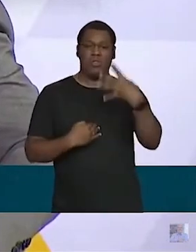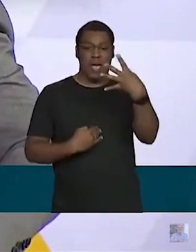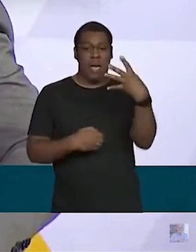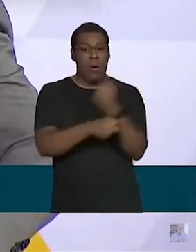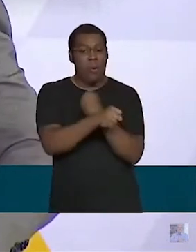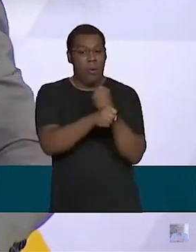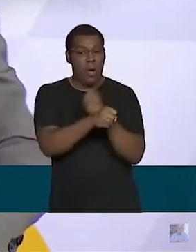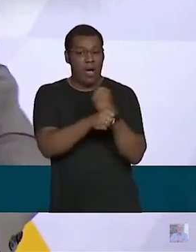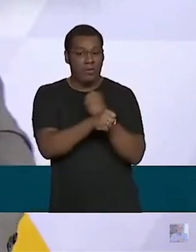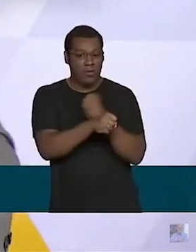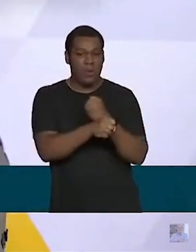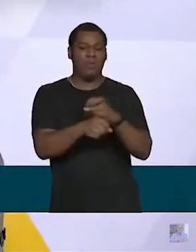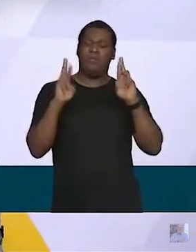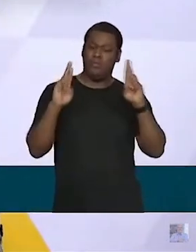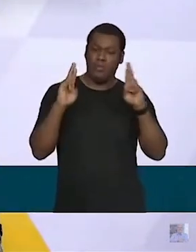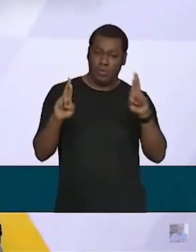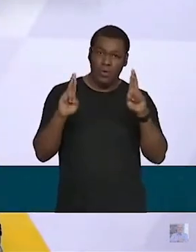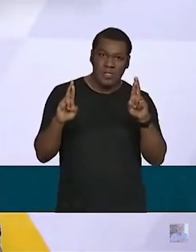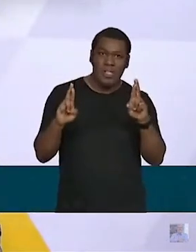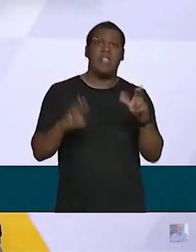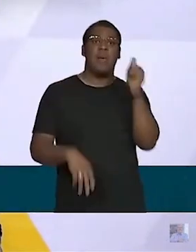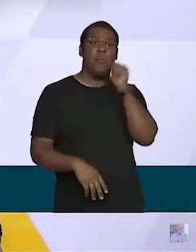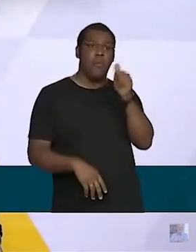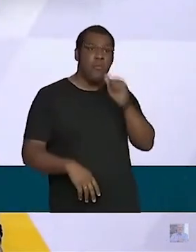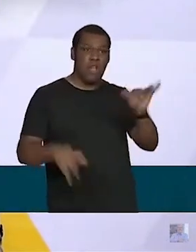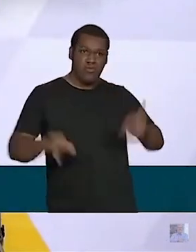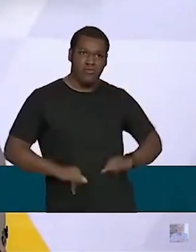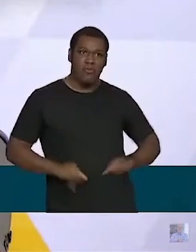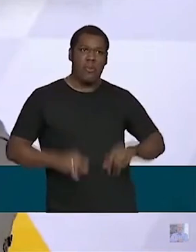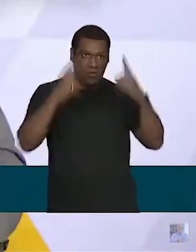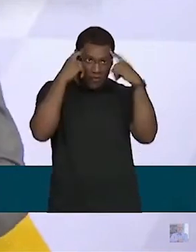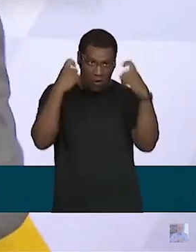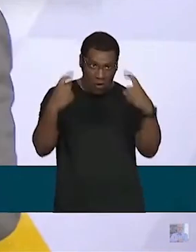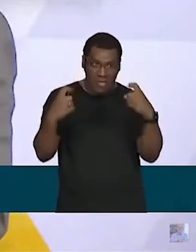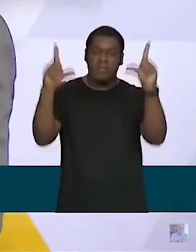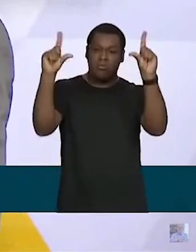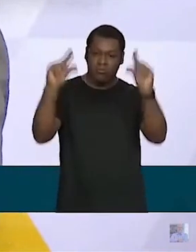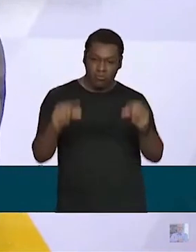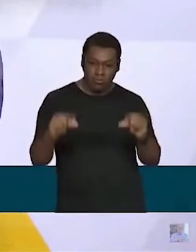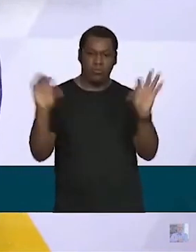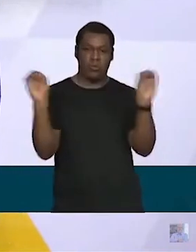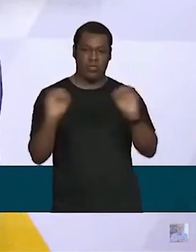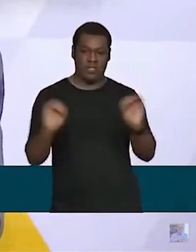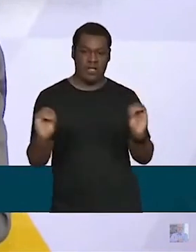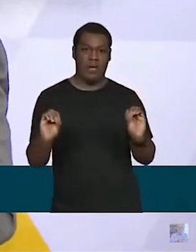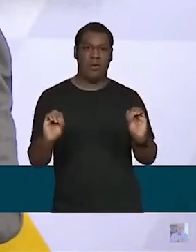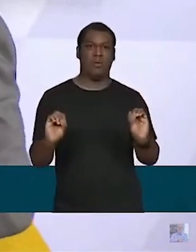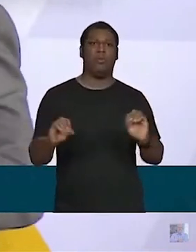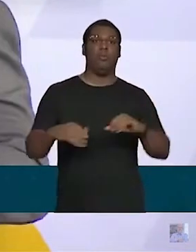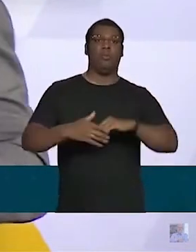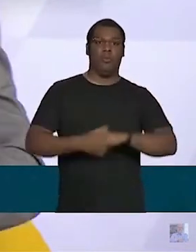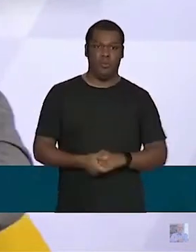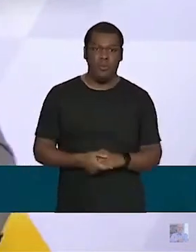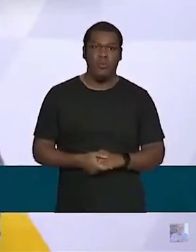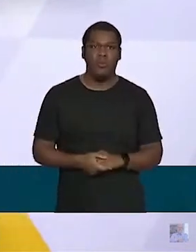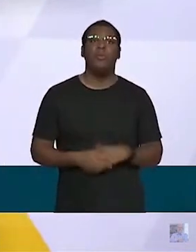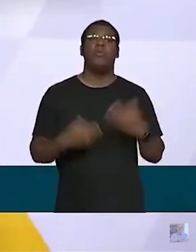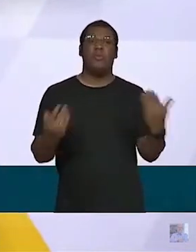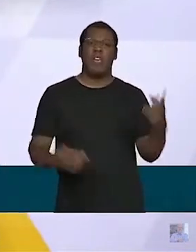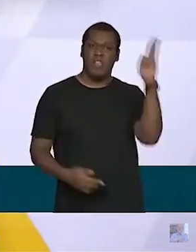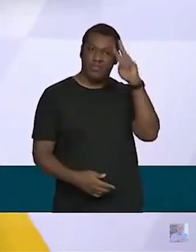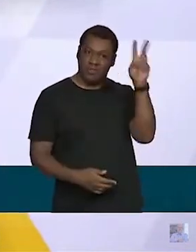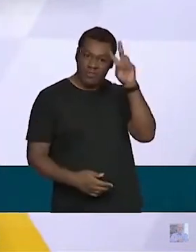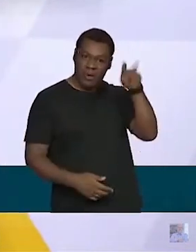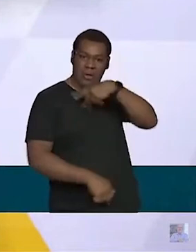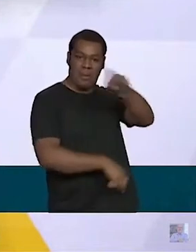tenha, se não o índice zero de violência contra a mulher, a gente tem o mais baixo índice de violência contra a mulher da história